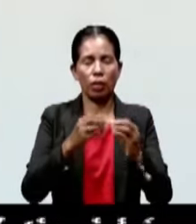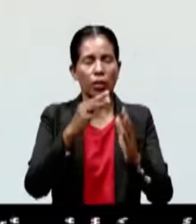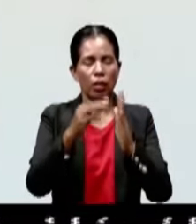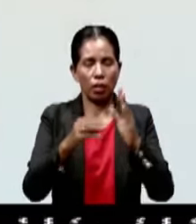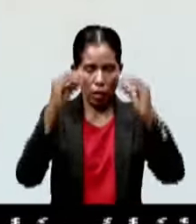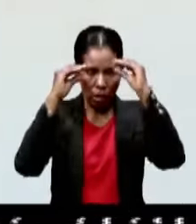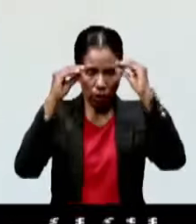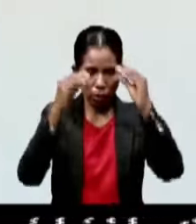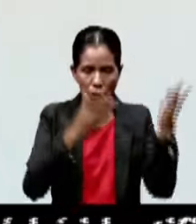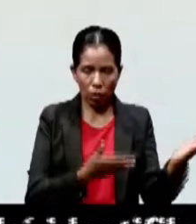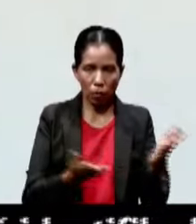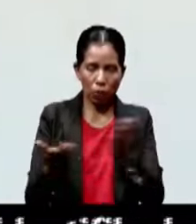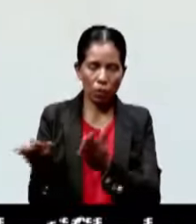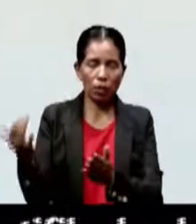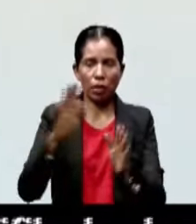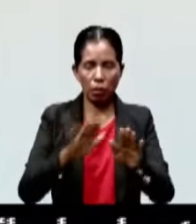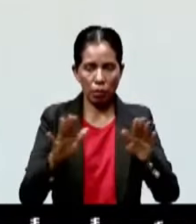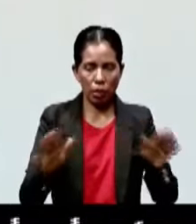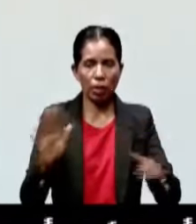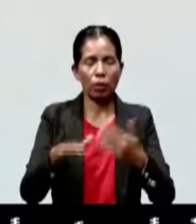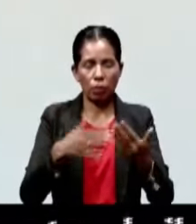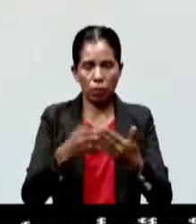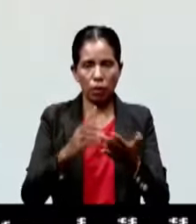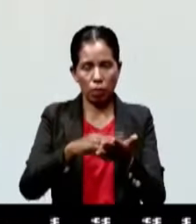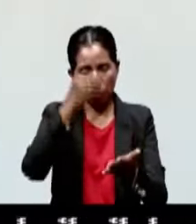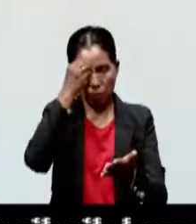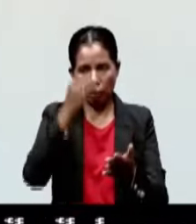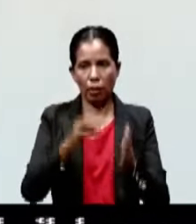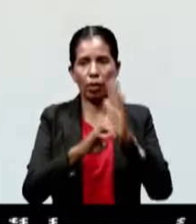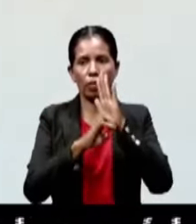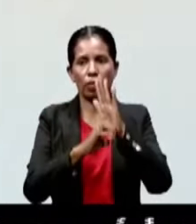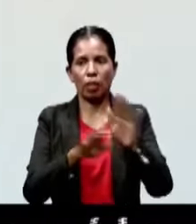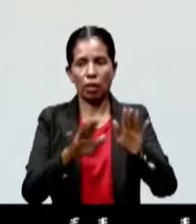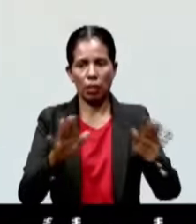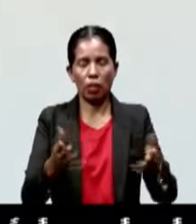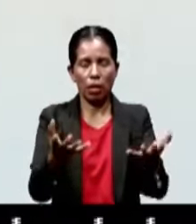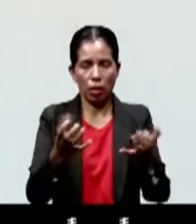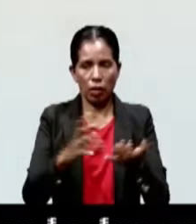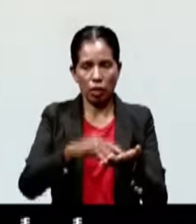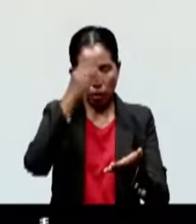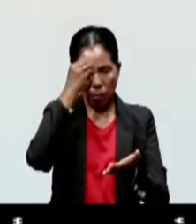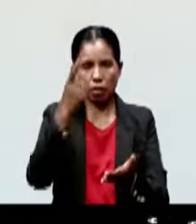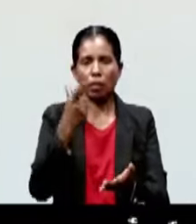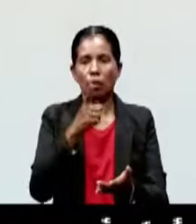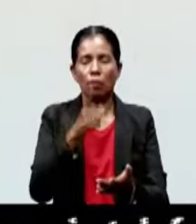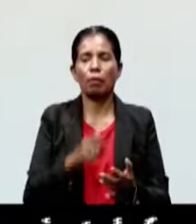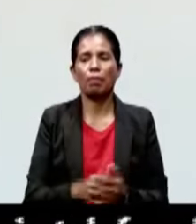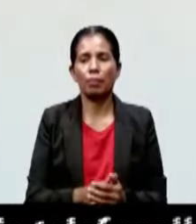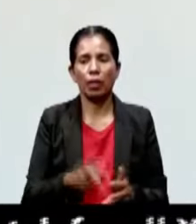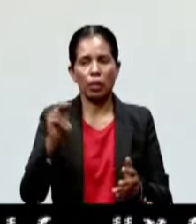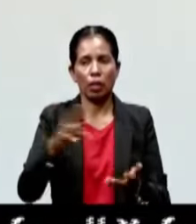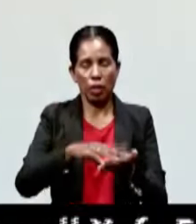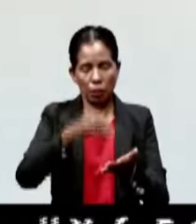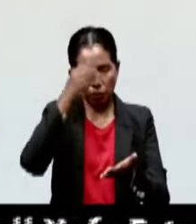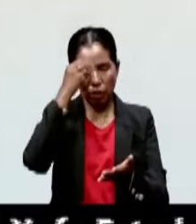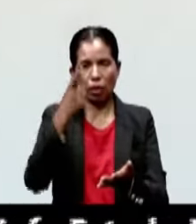natural lori labarik sira tu aprende naturalmente. Por exemplo, labarik nebe maka raka aprende lingua, nia tenke aprende